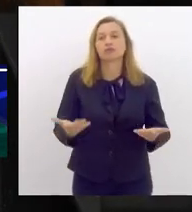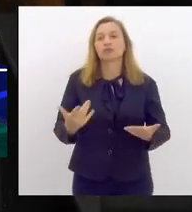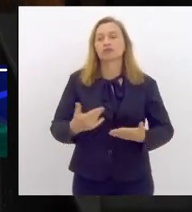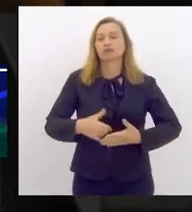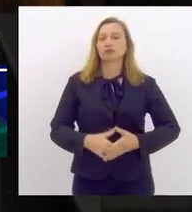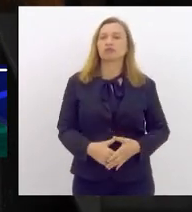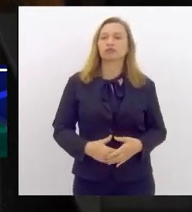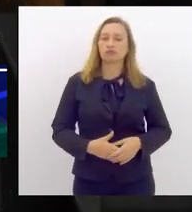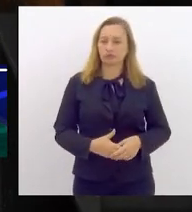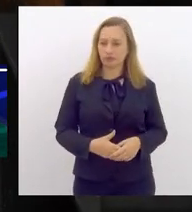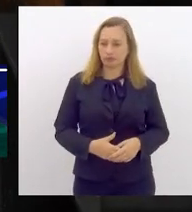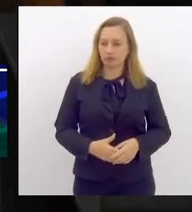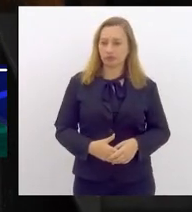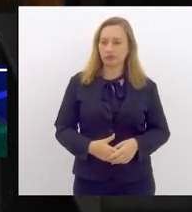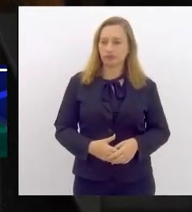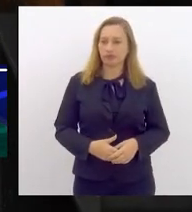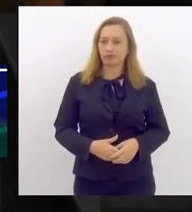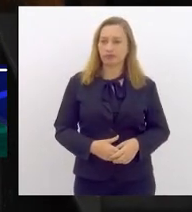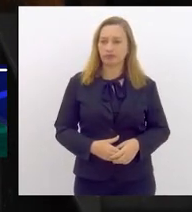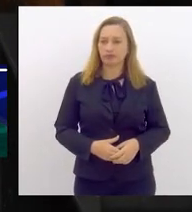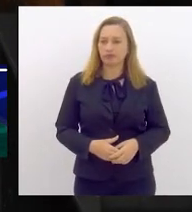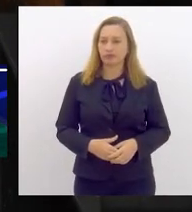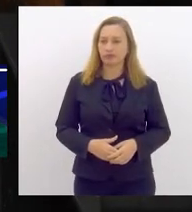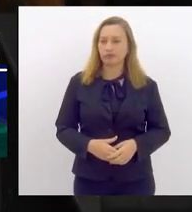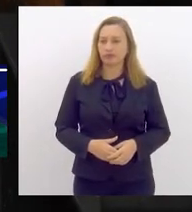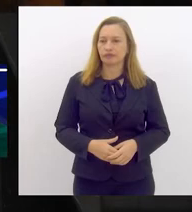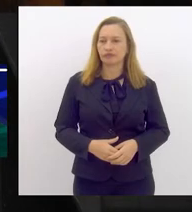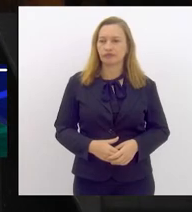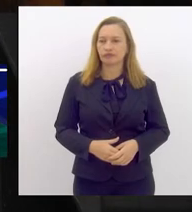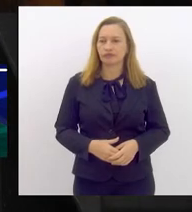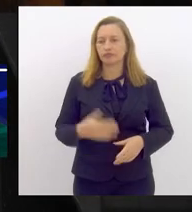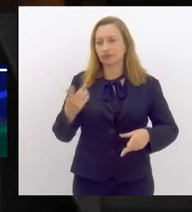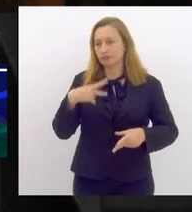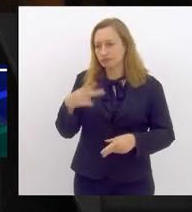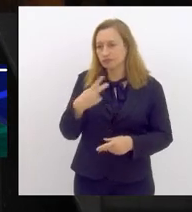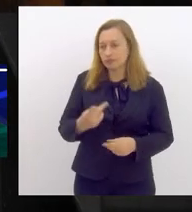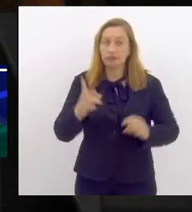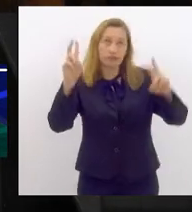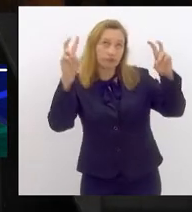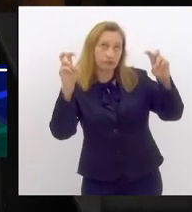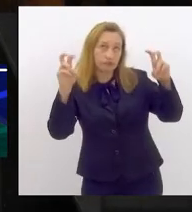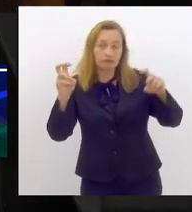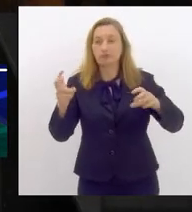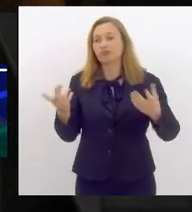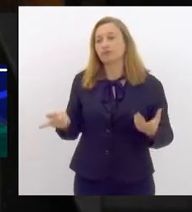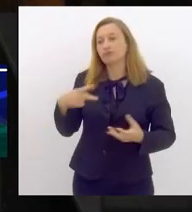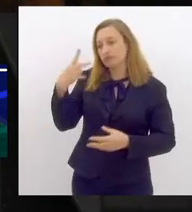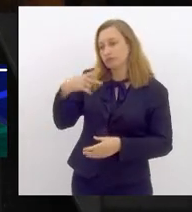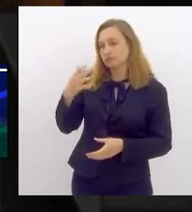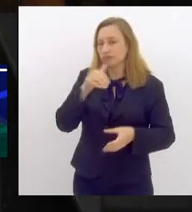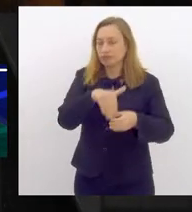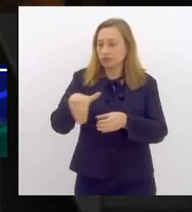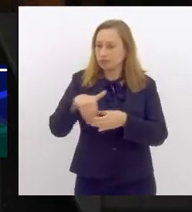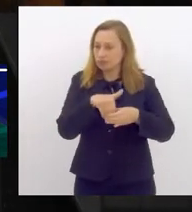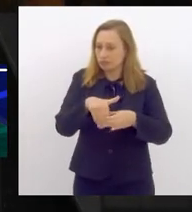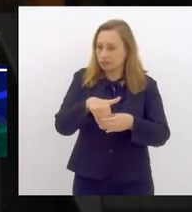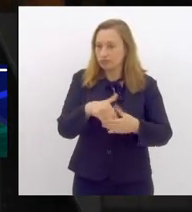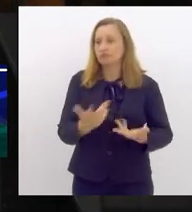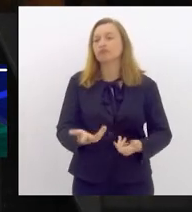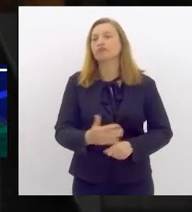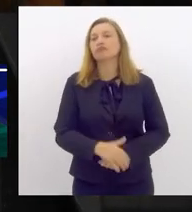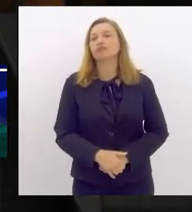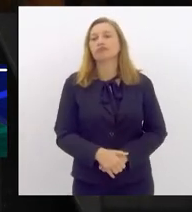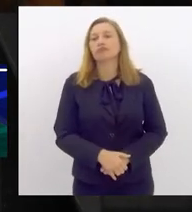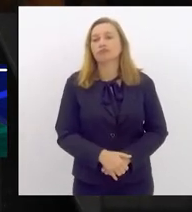fazer benesses se vislumbrando situações políticas eleitorais significativas